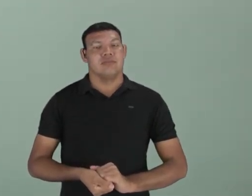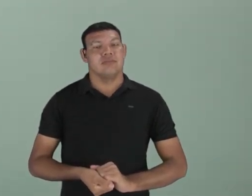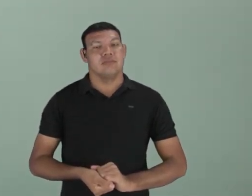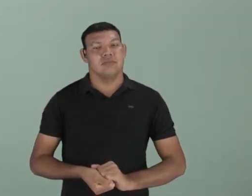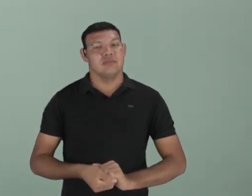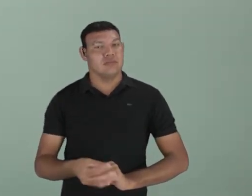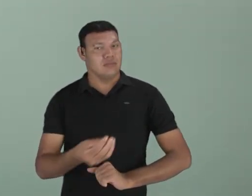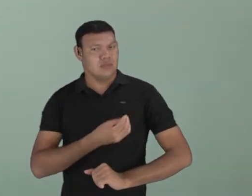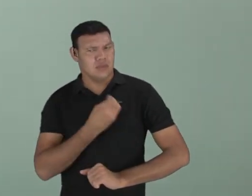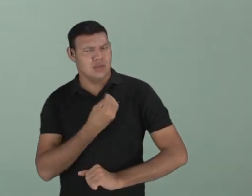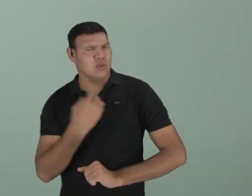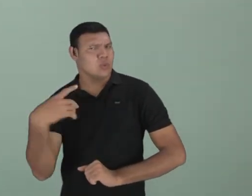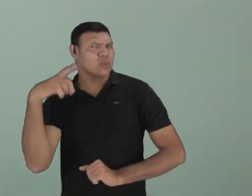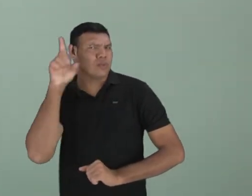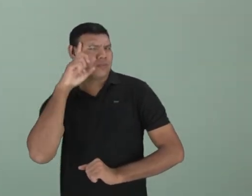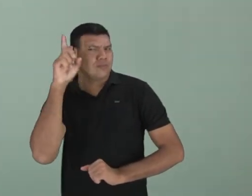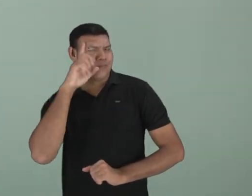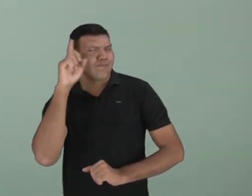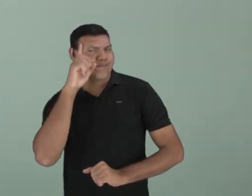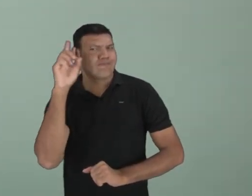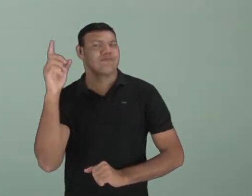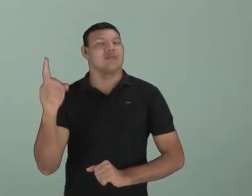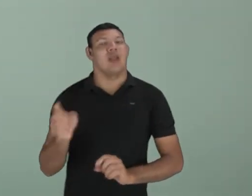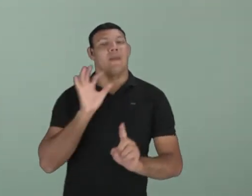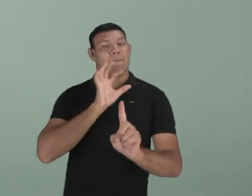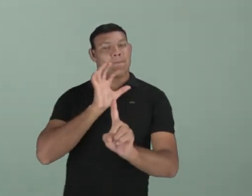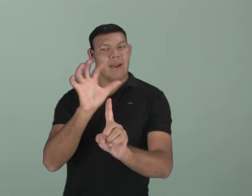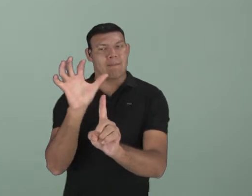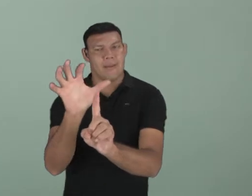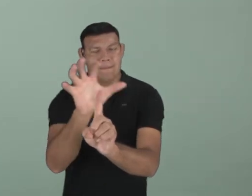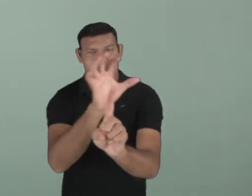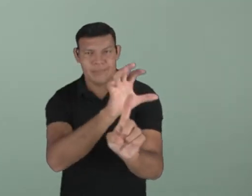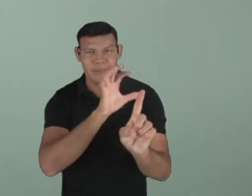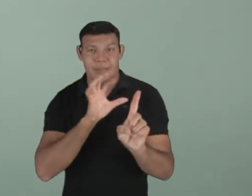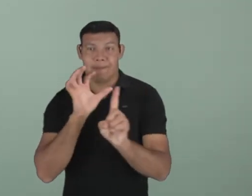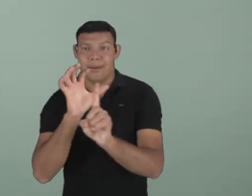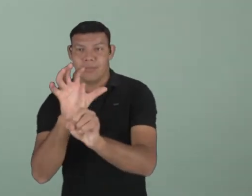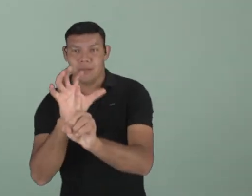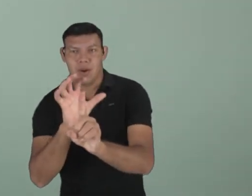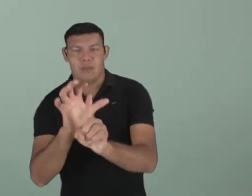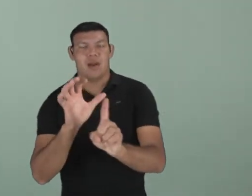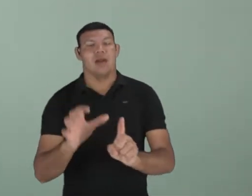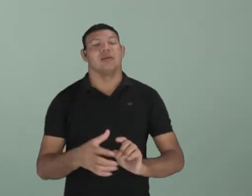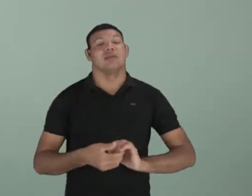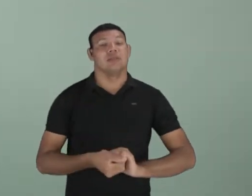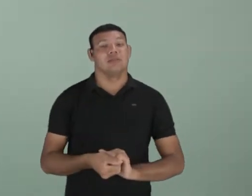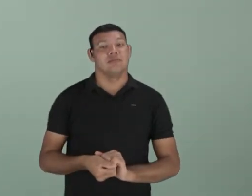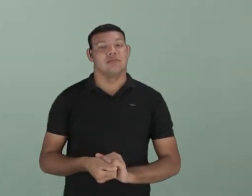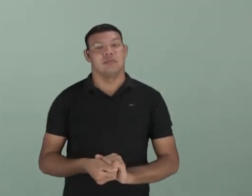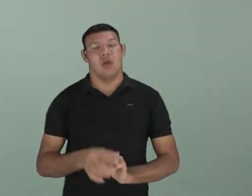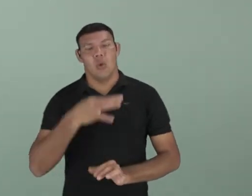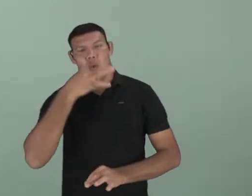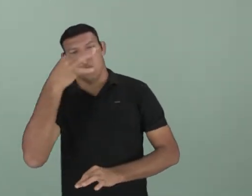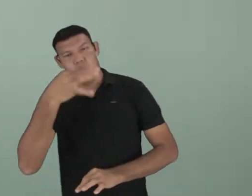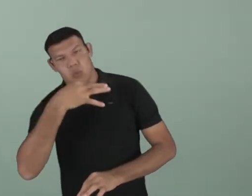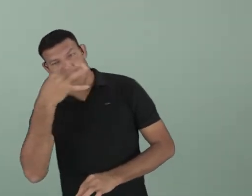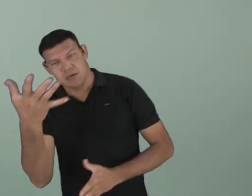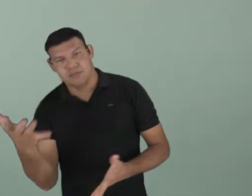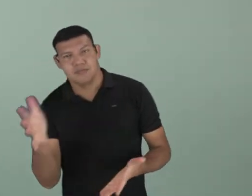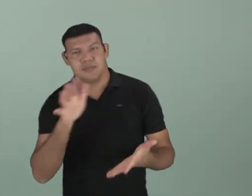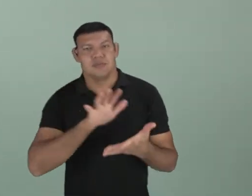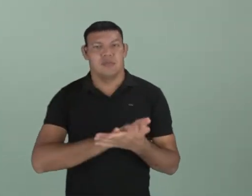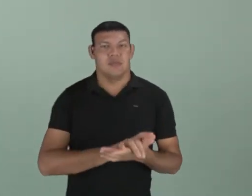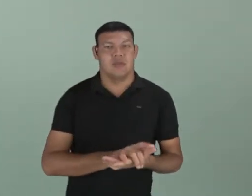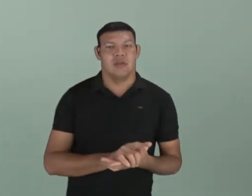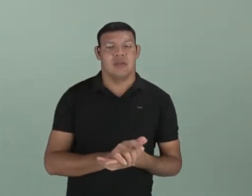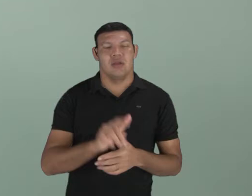vivemos cotidianamente tentando persuadir, convencer o outro, quer seja de uma opinião, quer